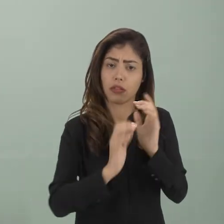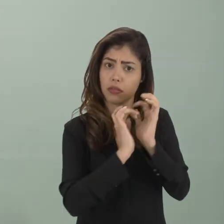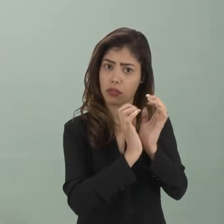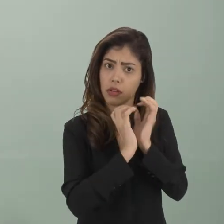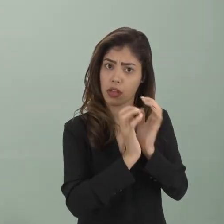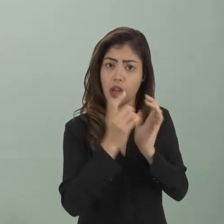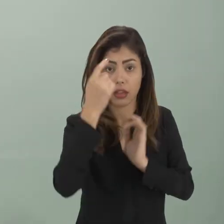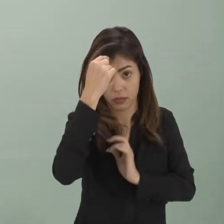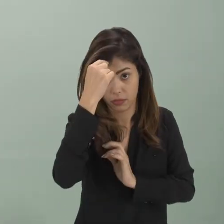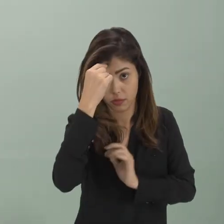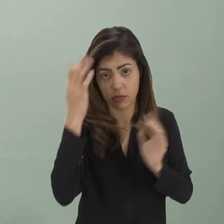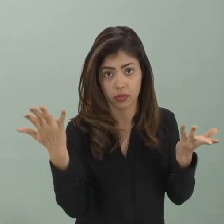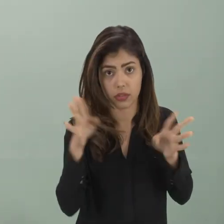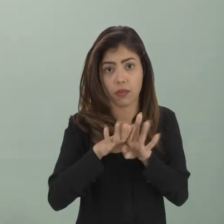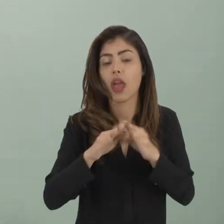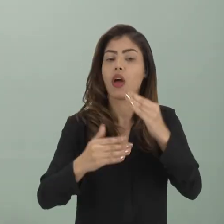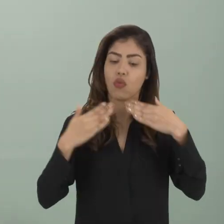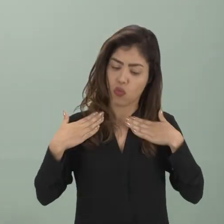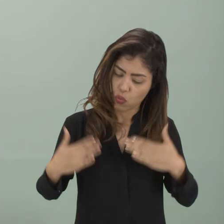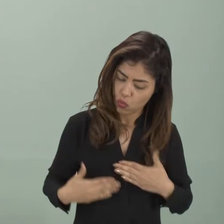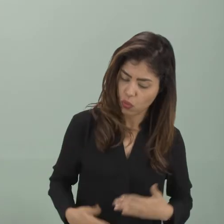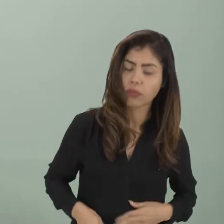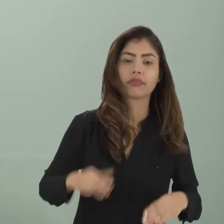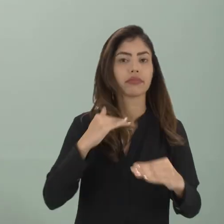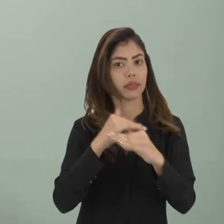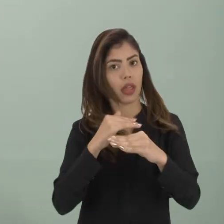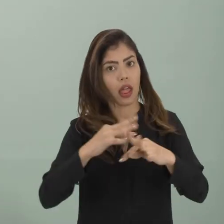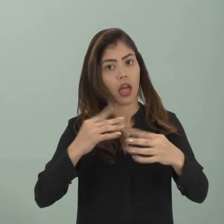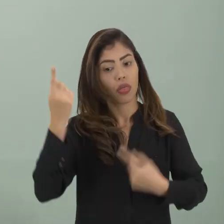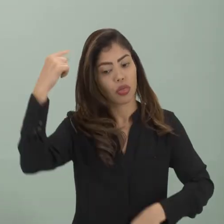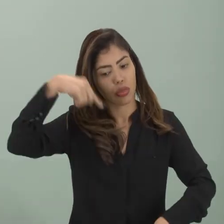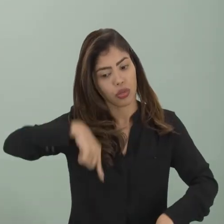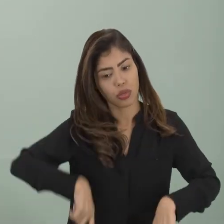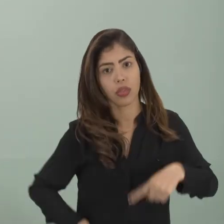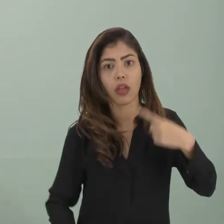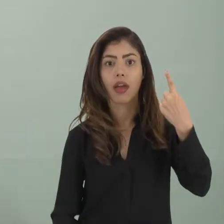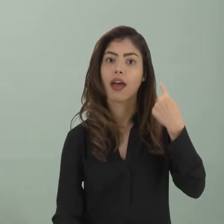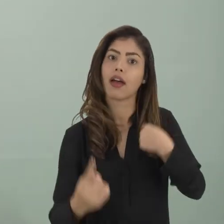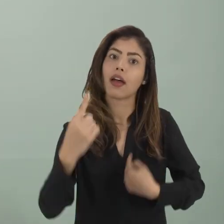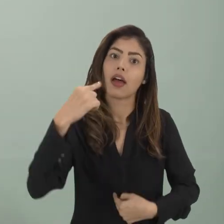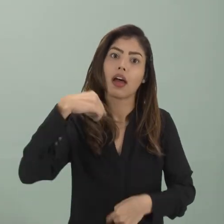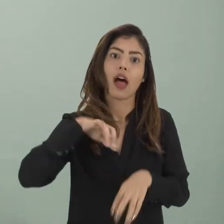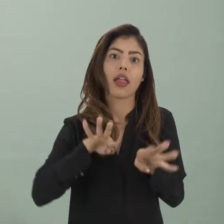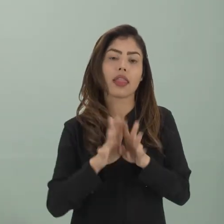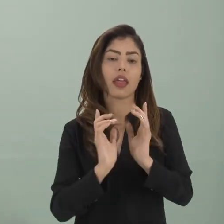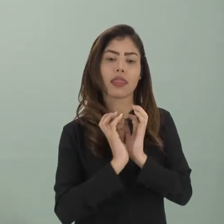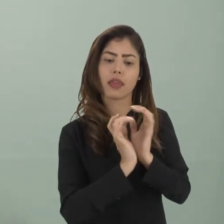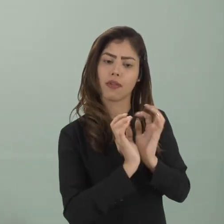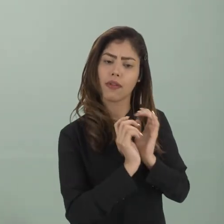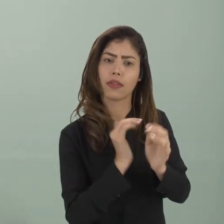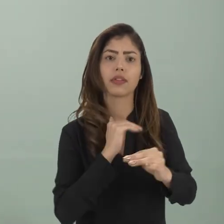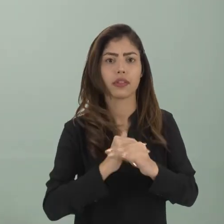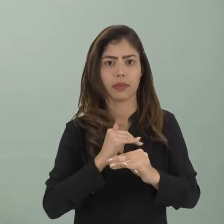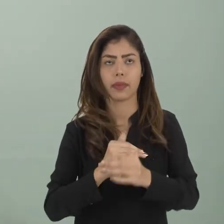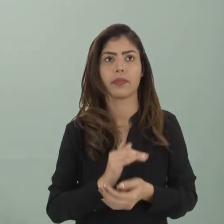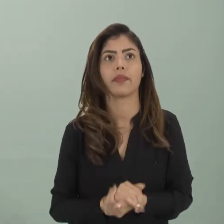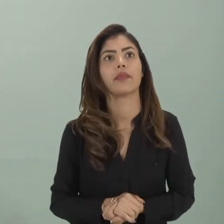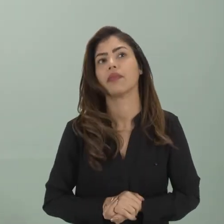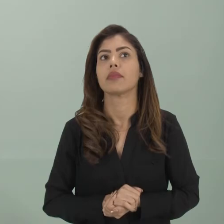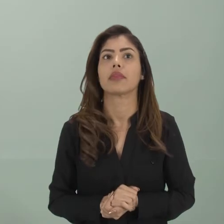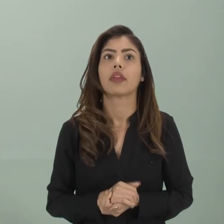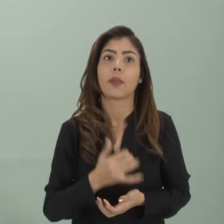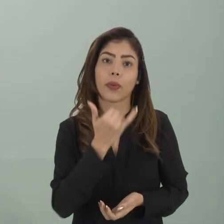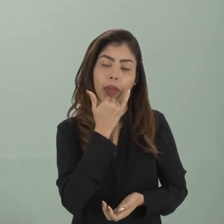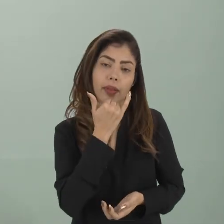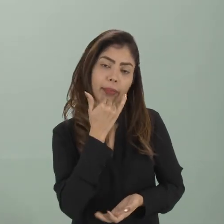nós temos também ao longo do nosso corpo. Nosso corpo inteiro é cheio de neurônios também. Para que,